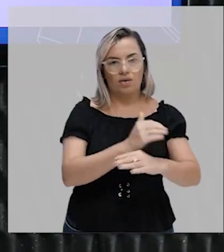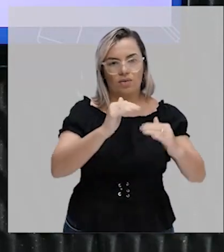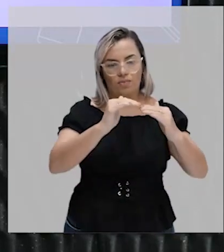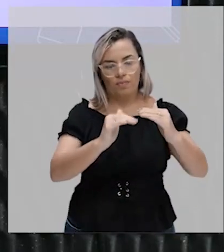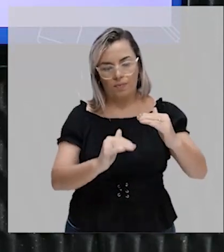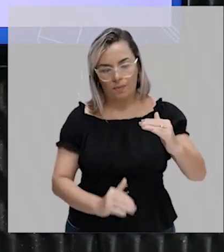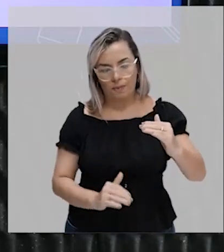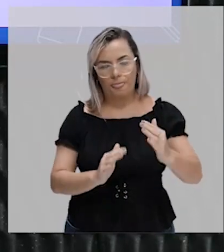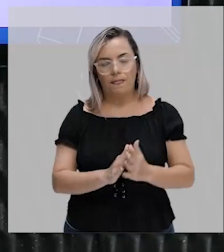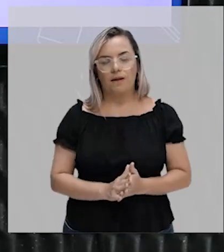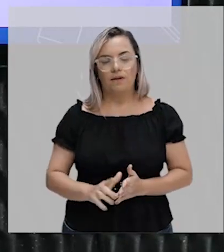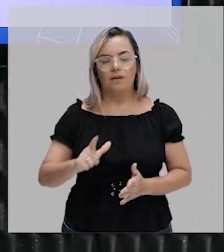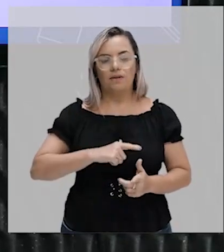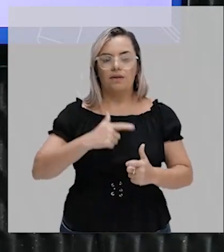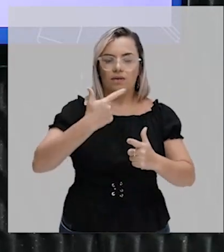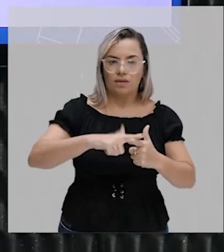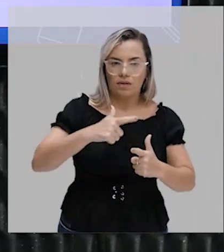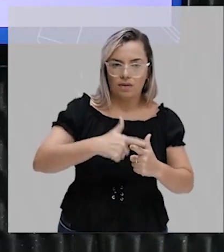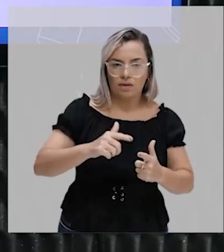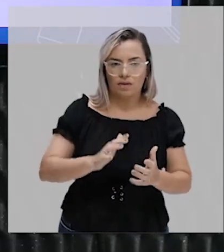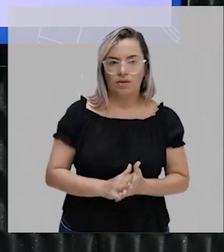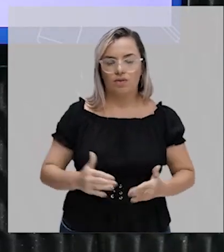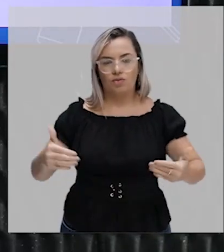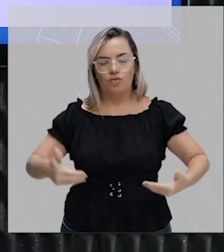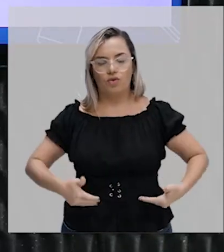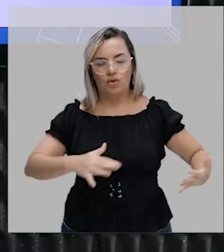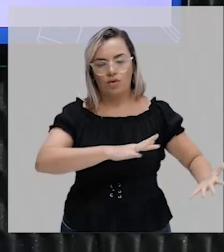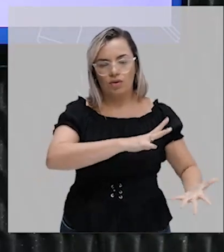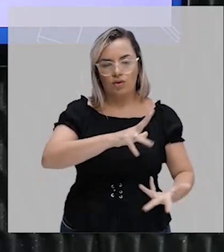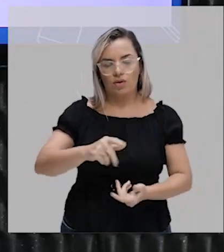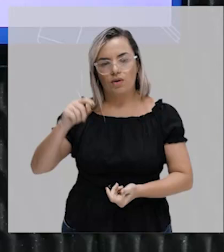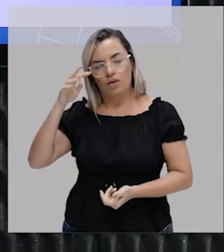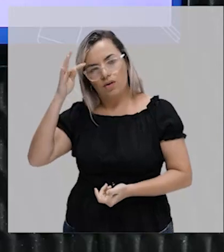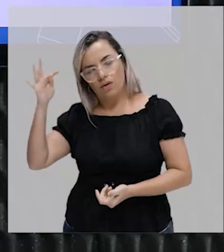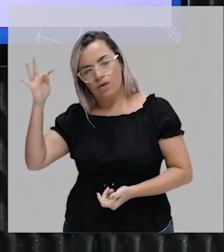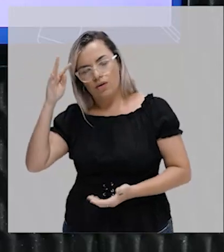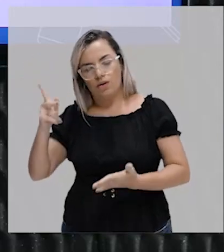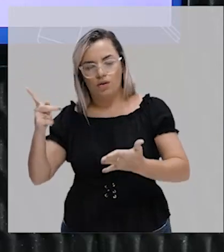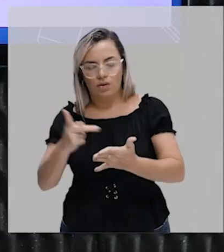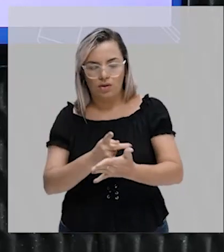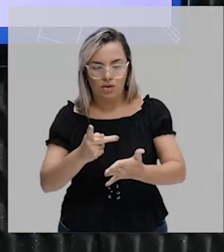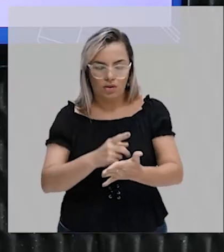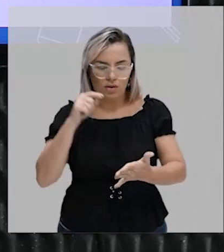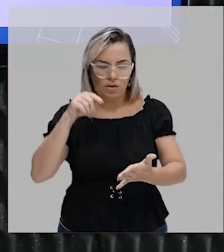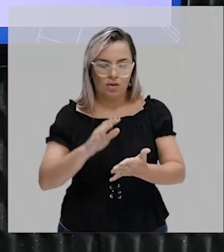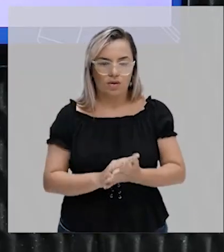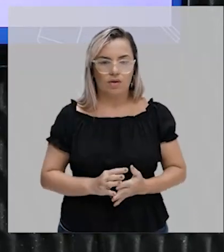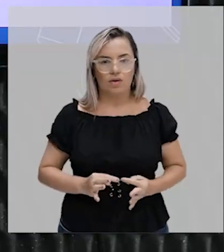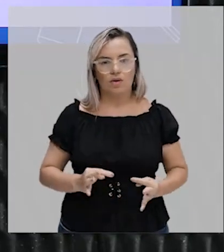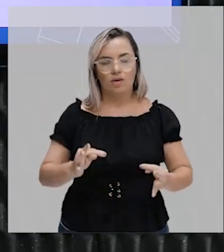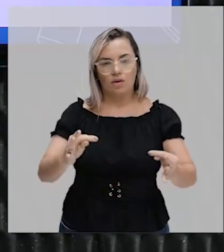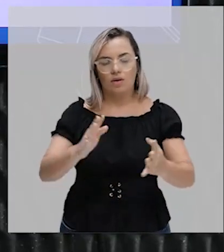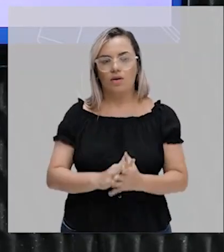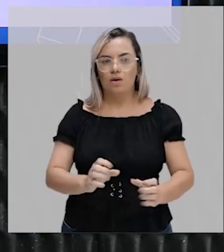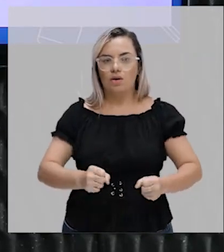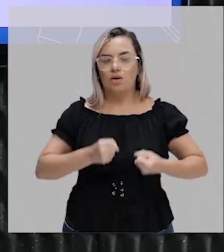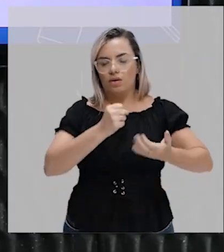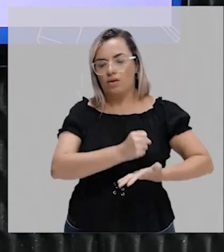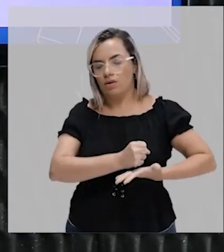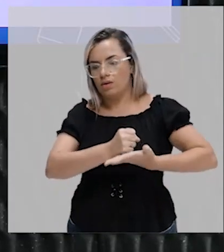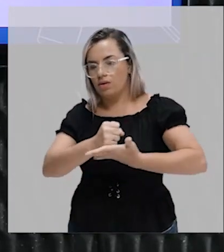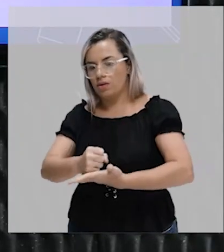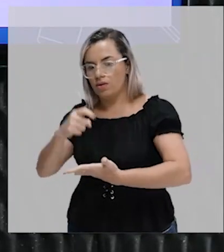fome no mundo. O grande erro da teoria malthusiana foi justamente não levar em conta que a tecnologia poderia ajudar